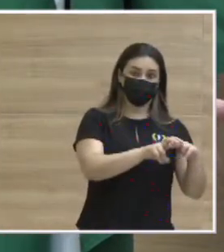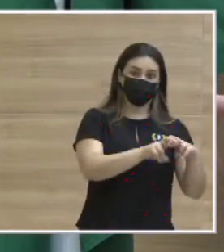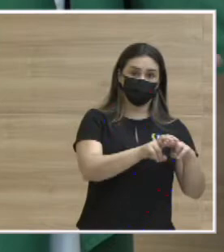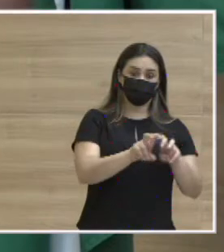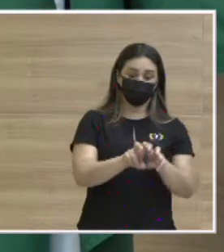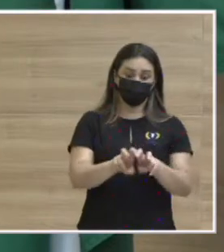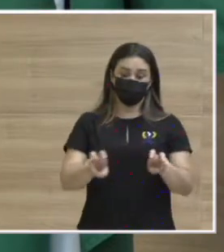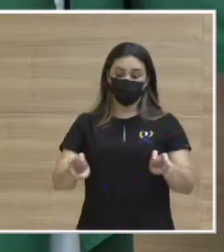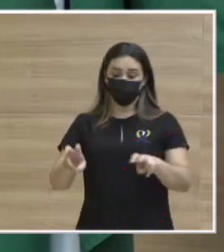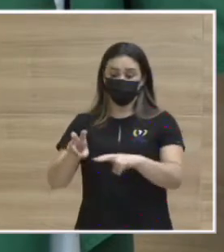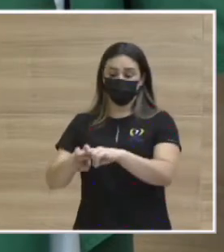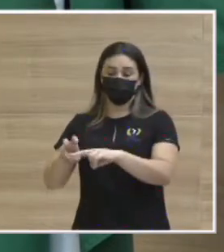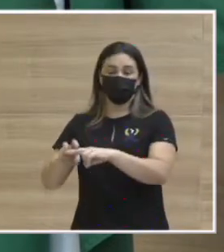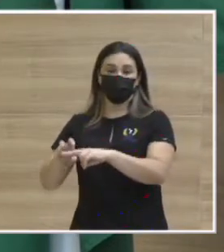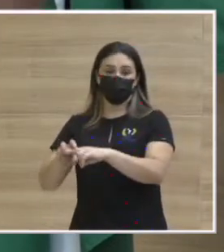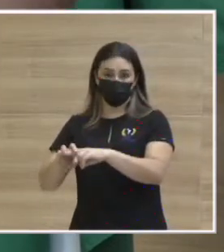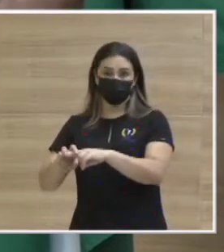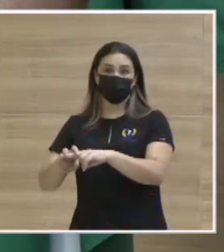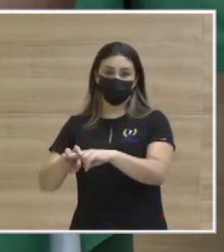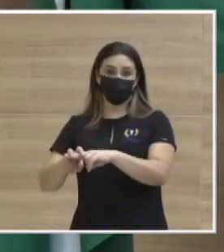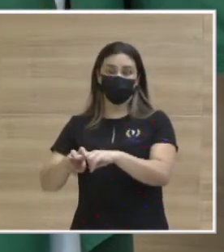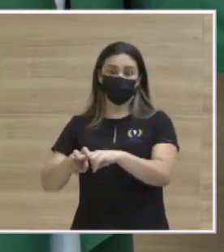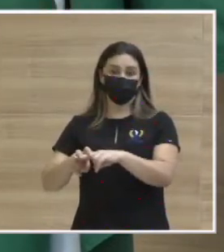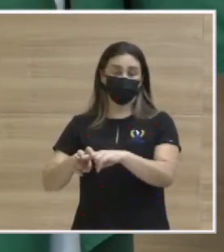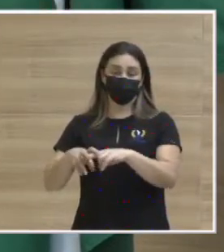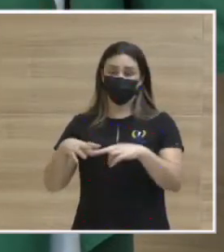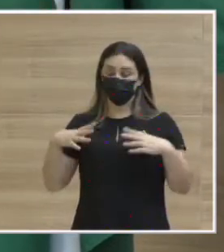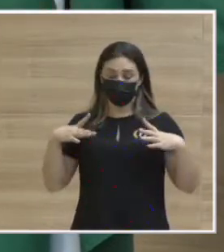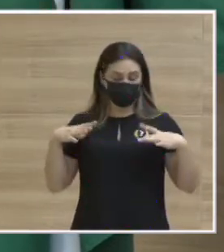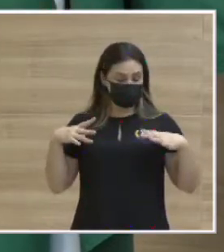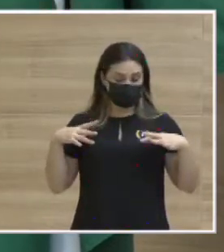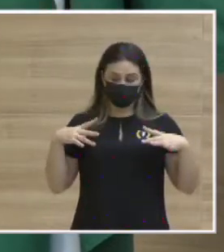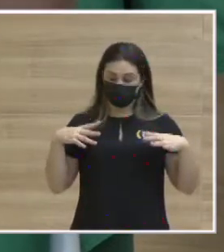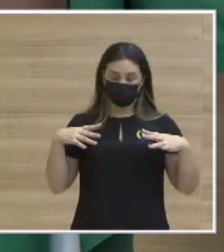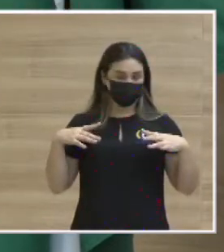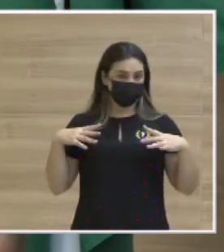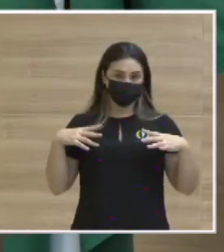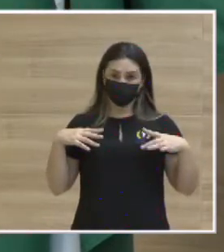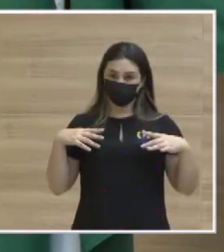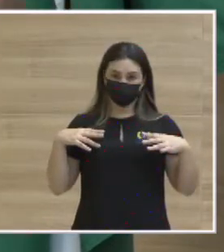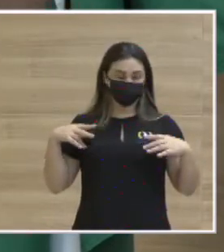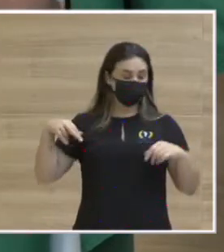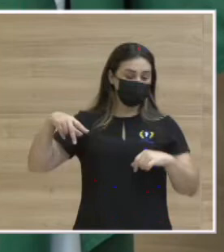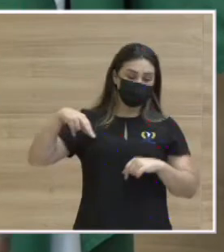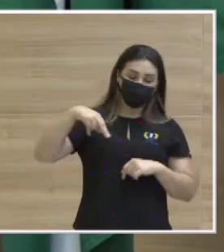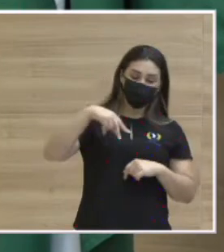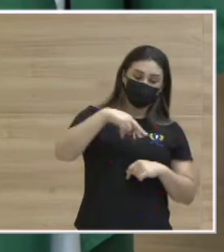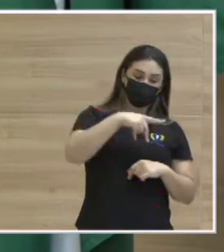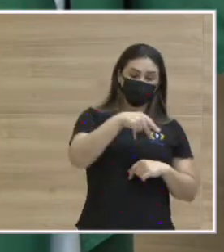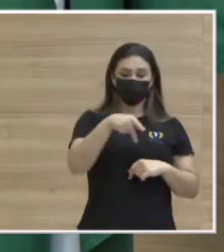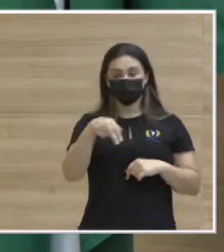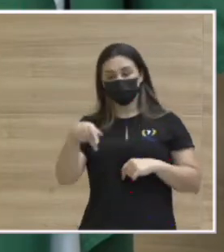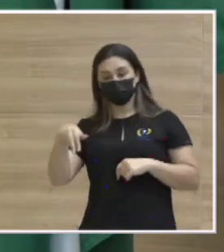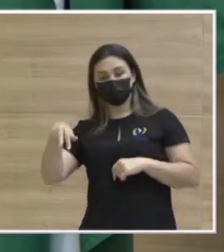recepção, bancos públicos, quem já foi no DEPATRAN tem dois bancos, e voltas na quadra e